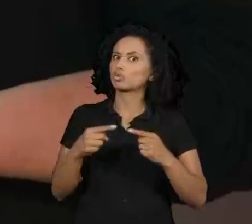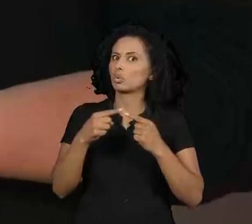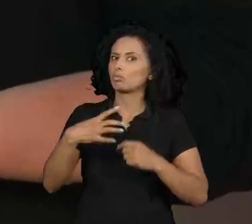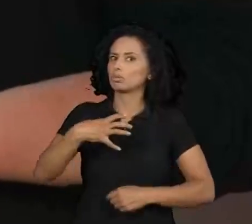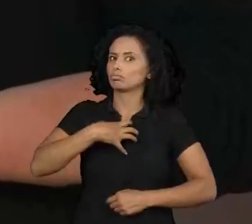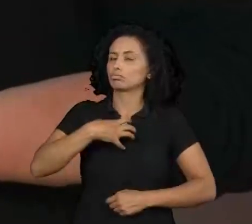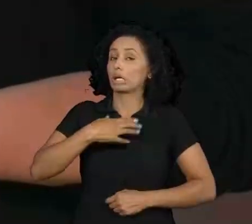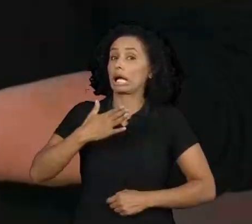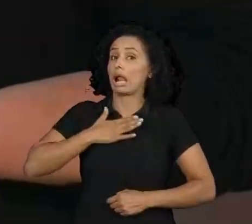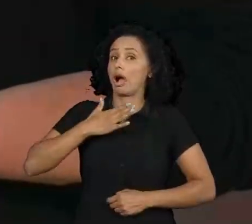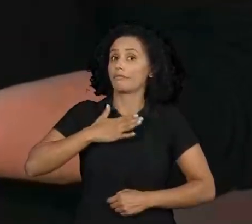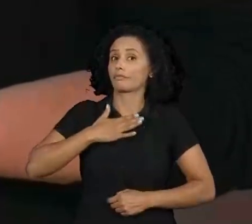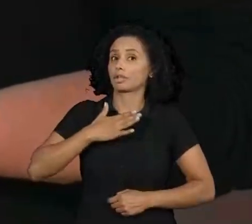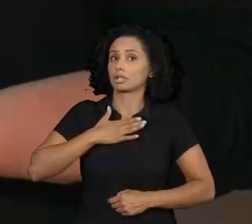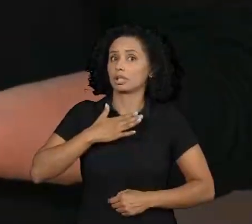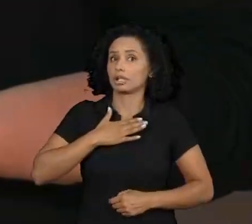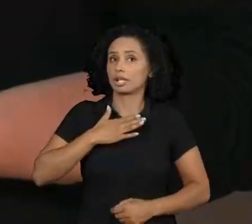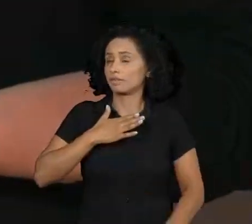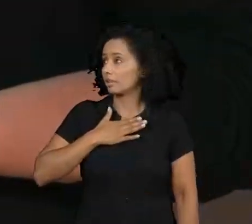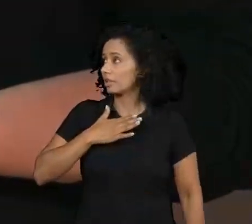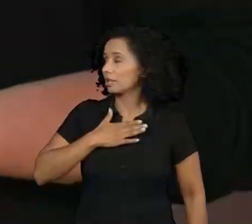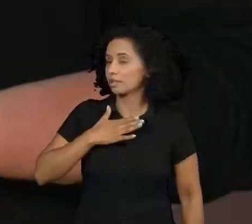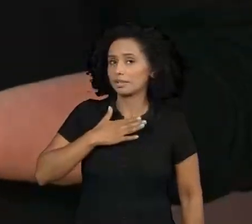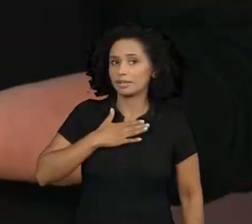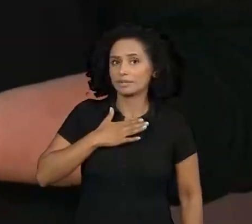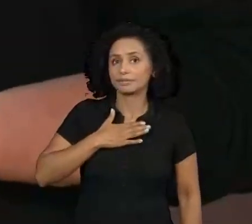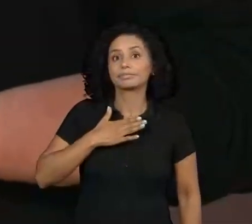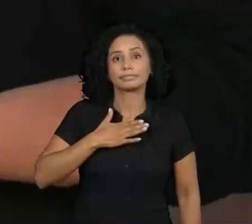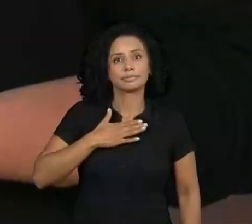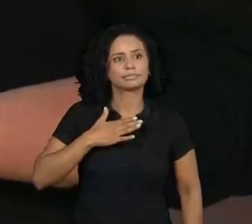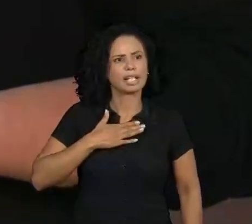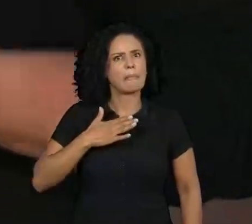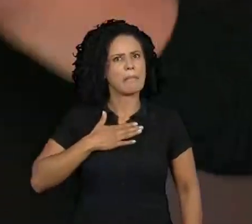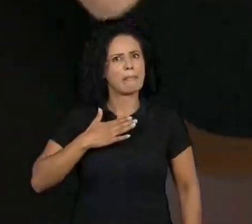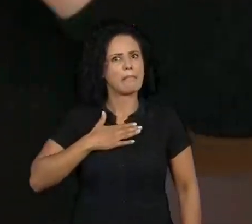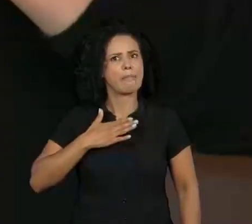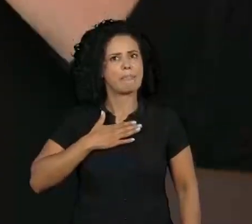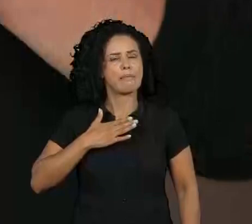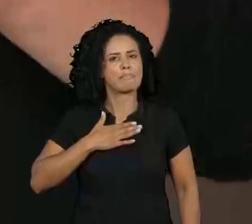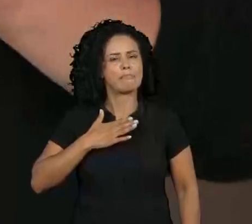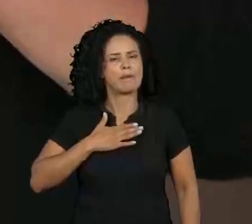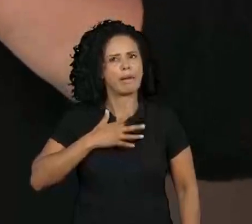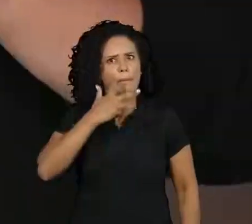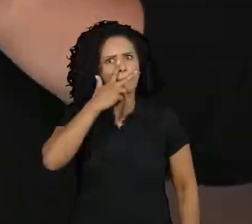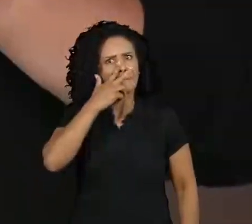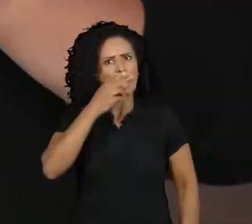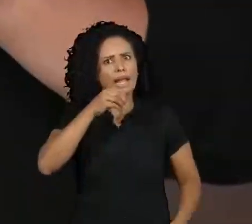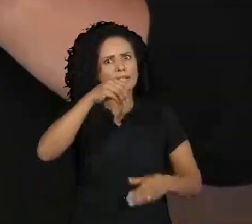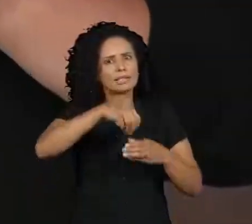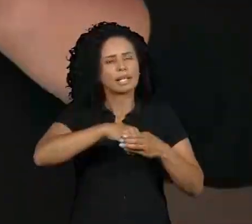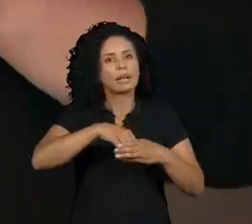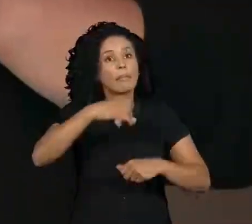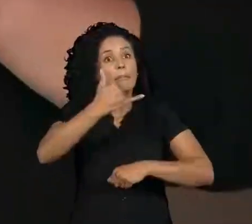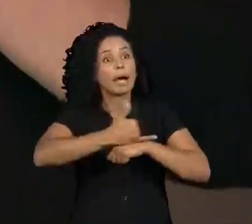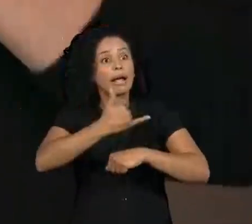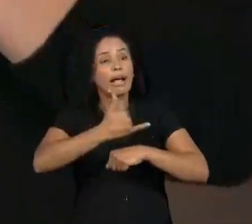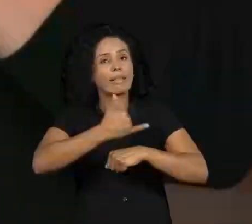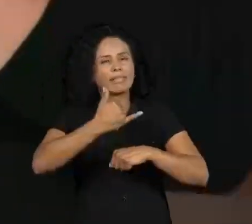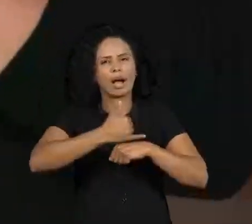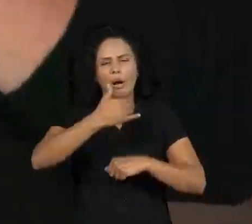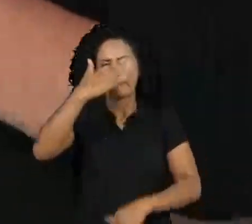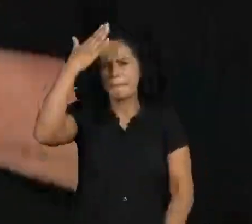Sim, olha só. Nem parece que está dentro de uma lata. Ah, Olha!